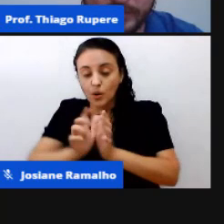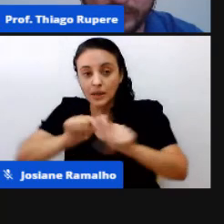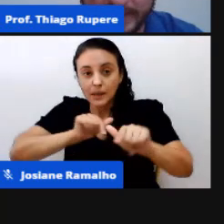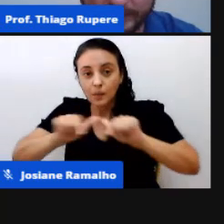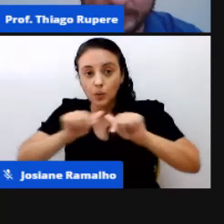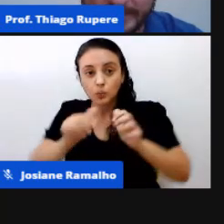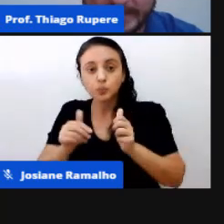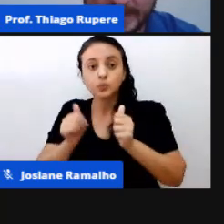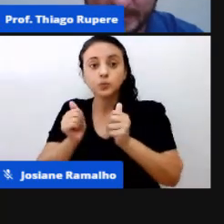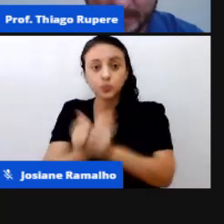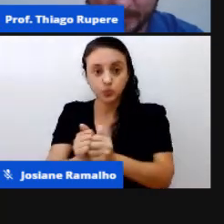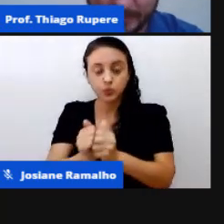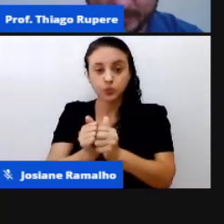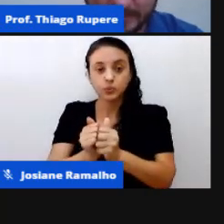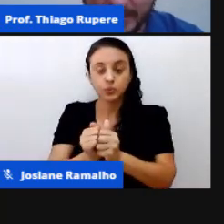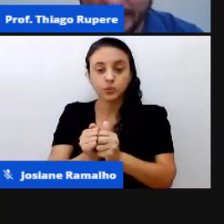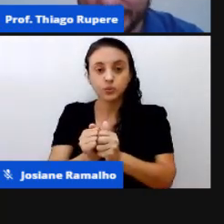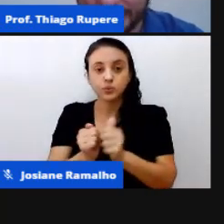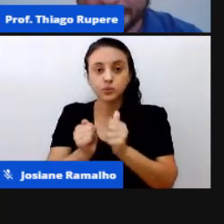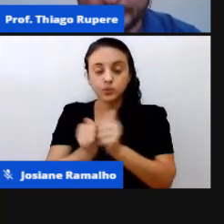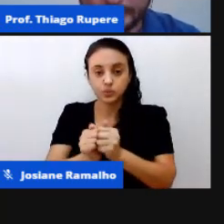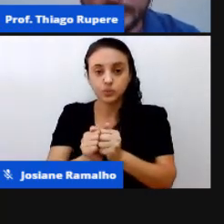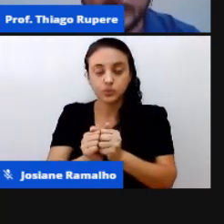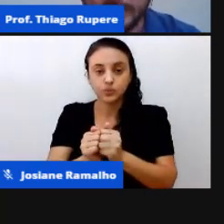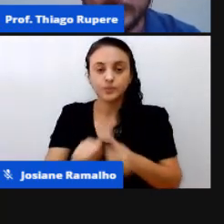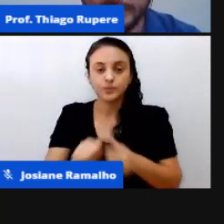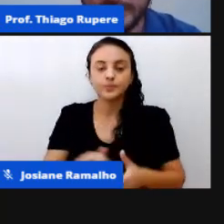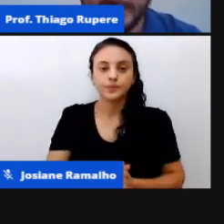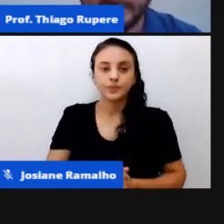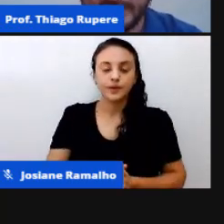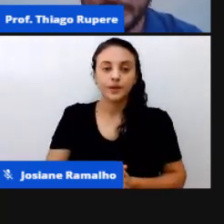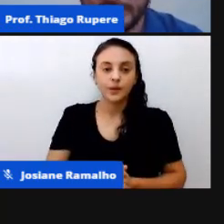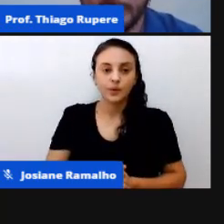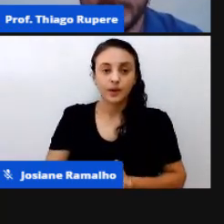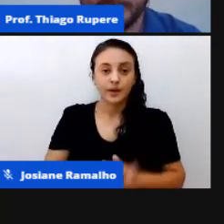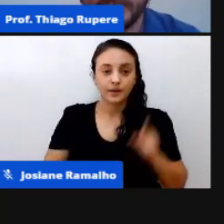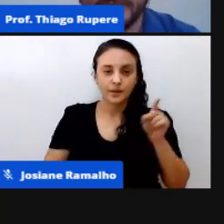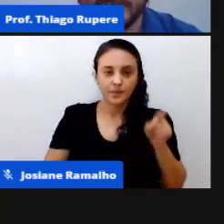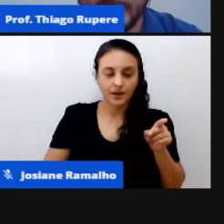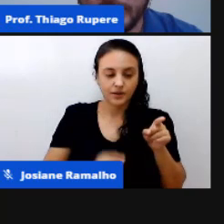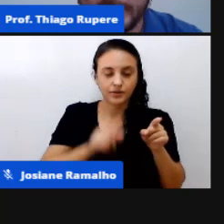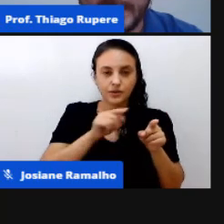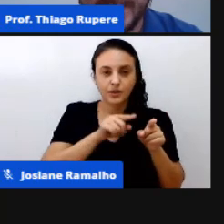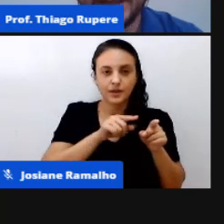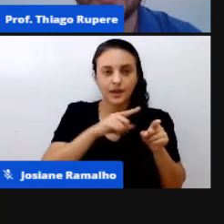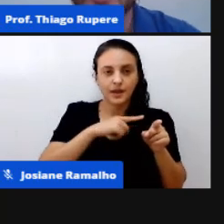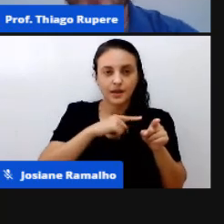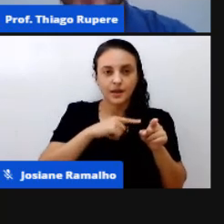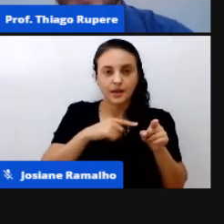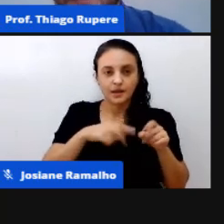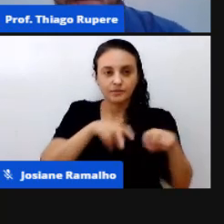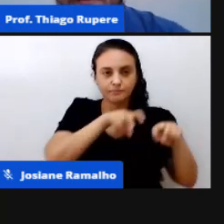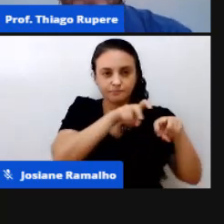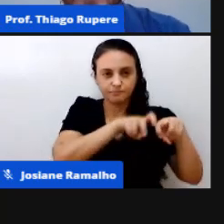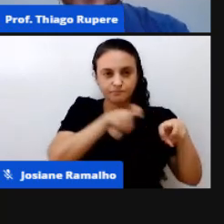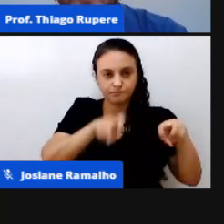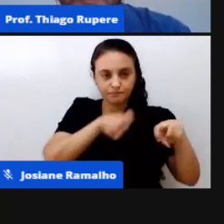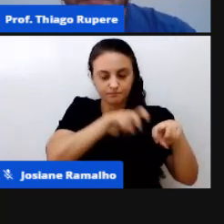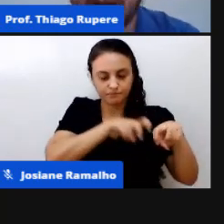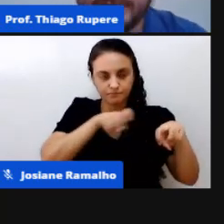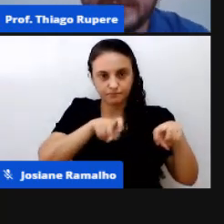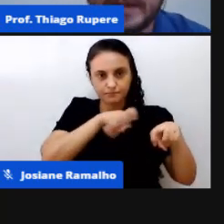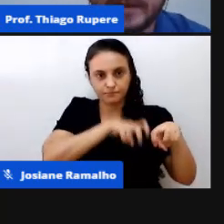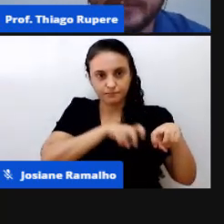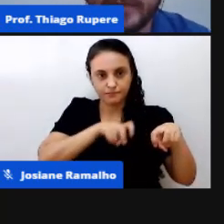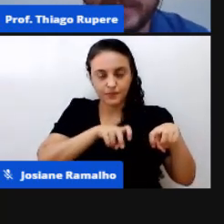coletividade. Então, no caso, a primeira imagem, onde você percebe uma exposição, ela é diferente da